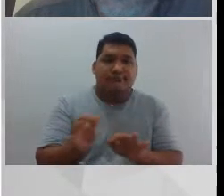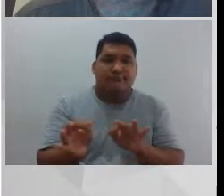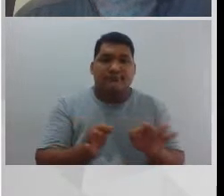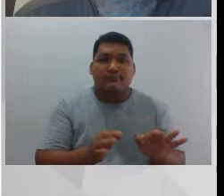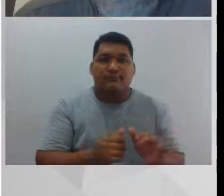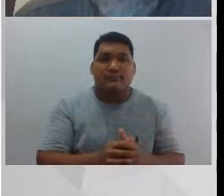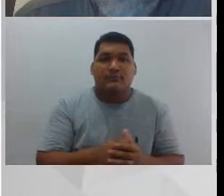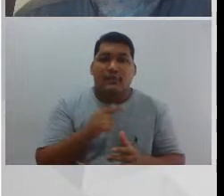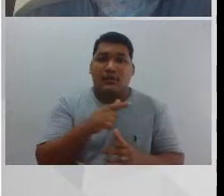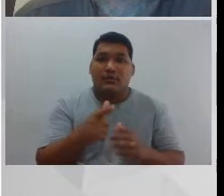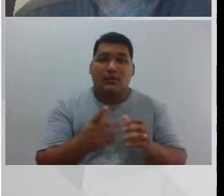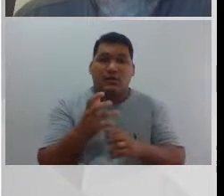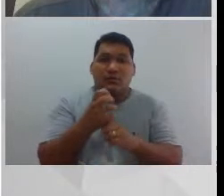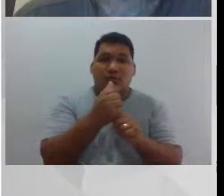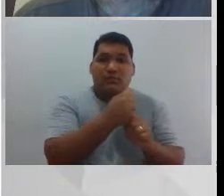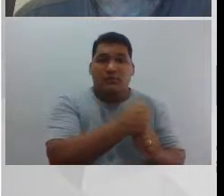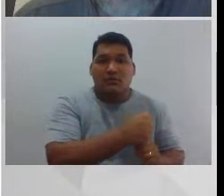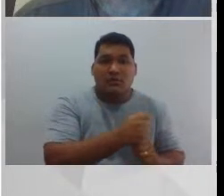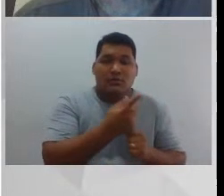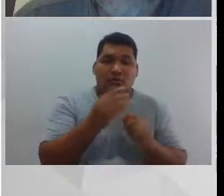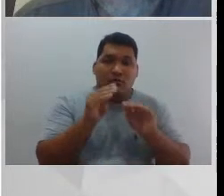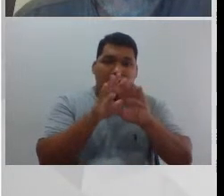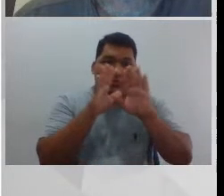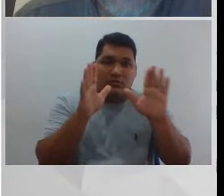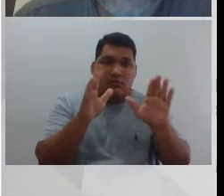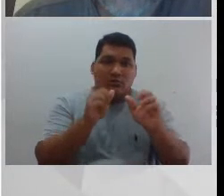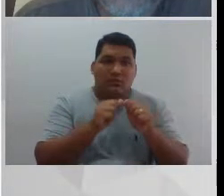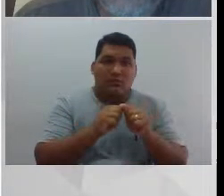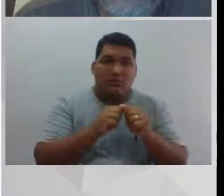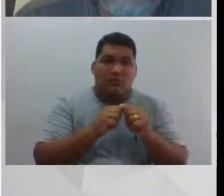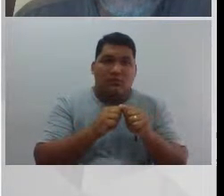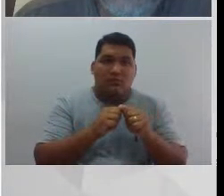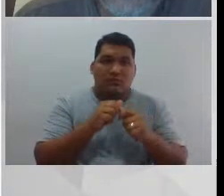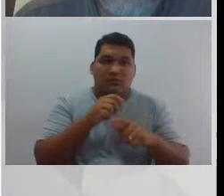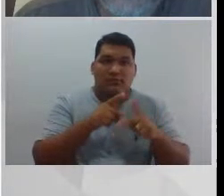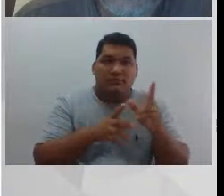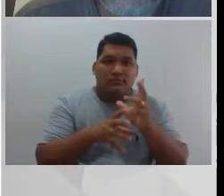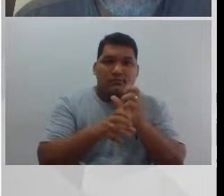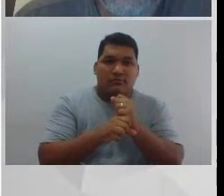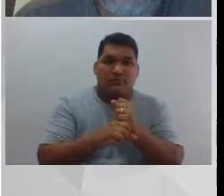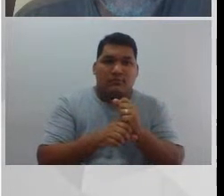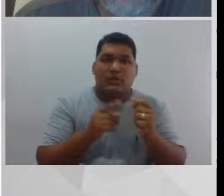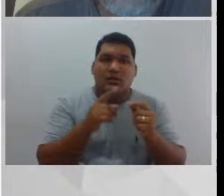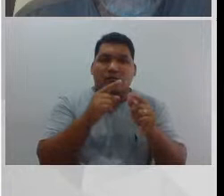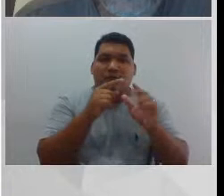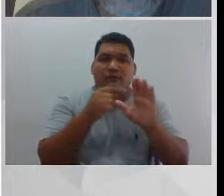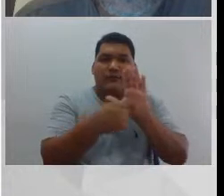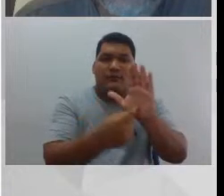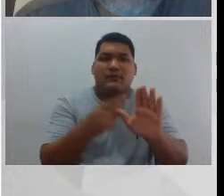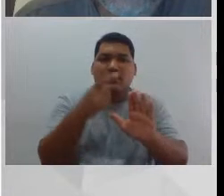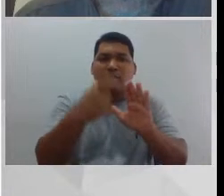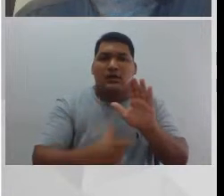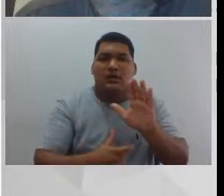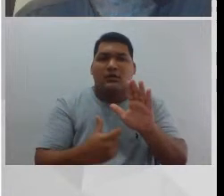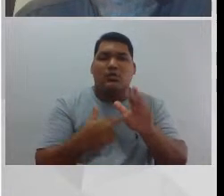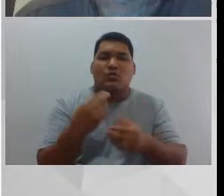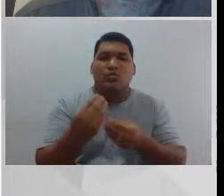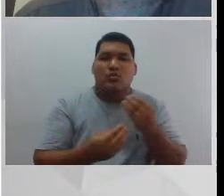algo claramente de aprender com os dados. Como eu represento essa nuvem de pontos